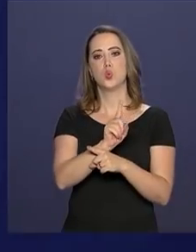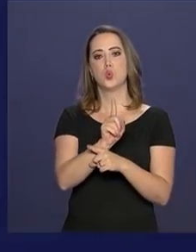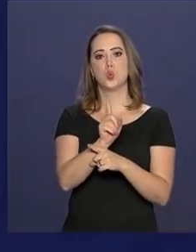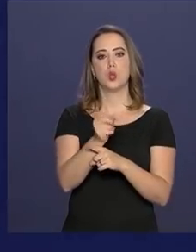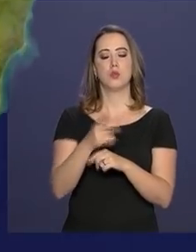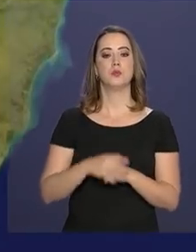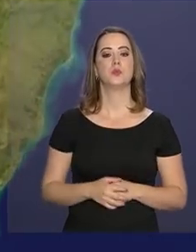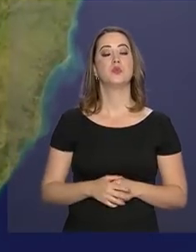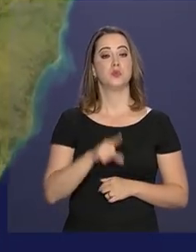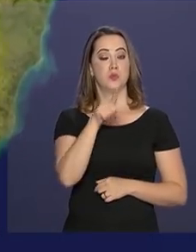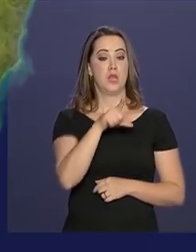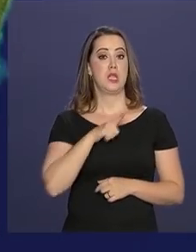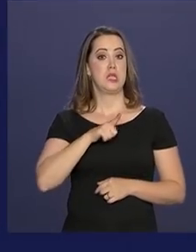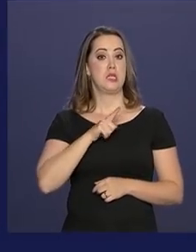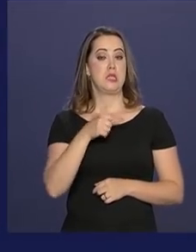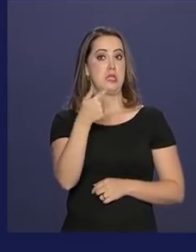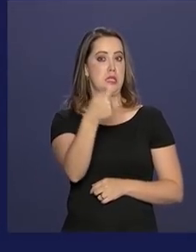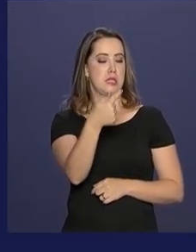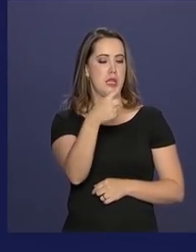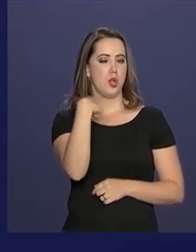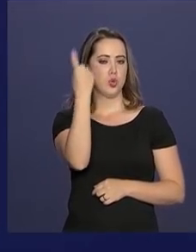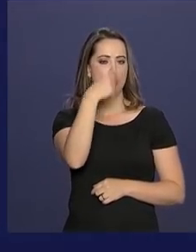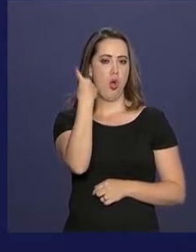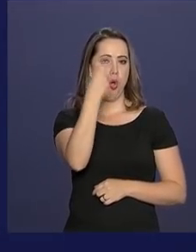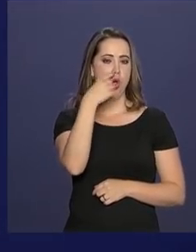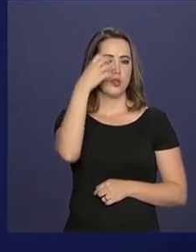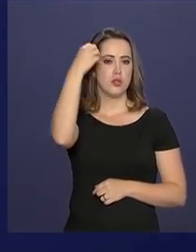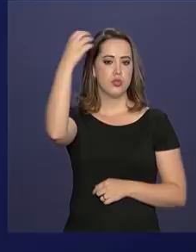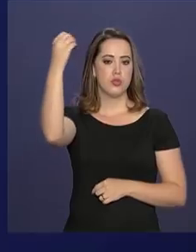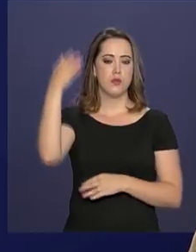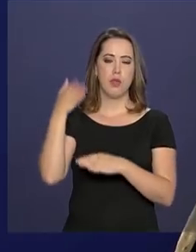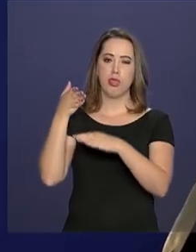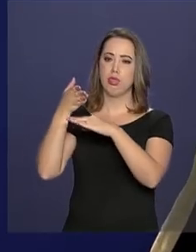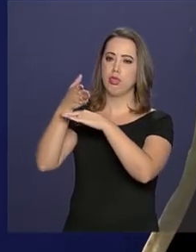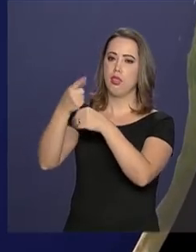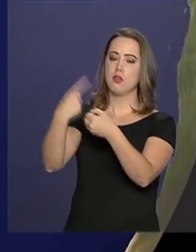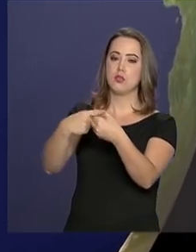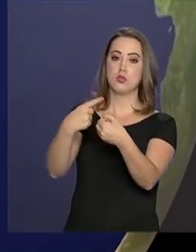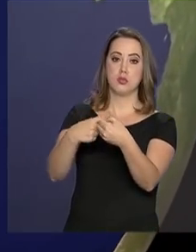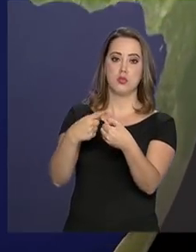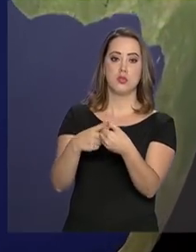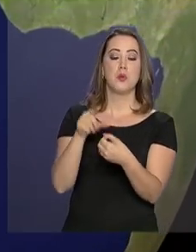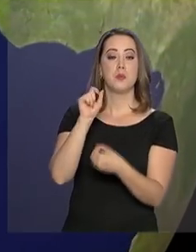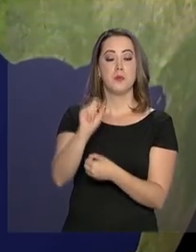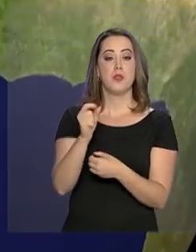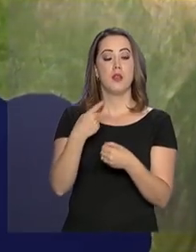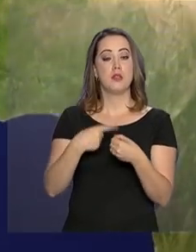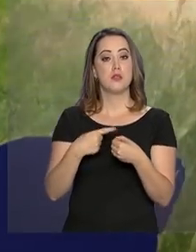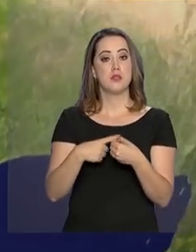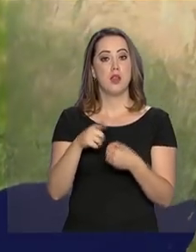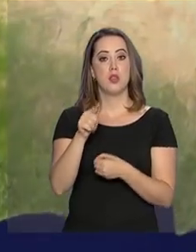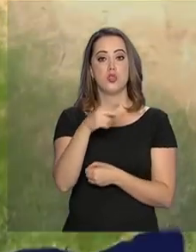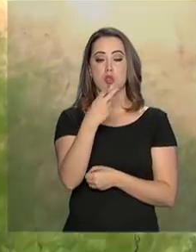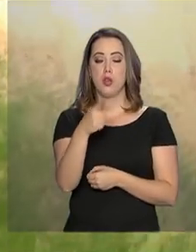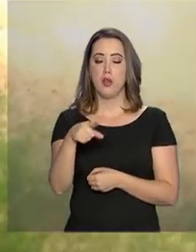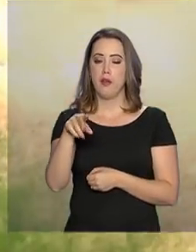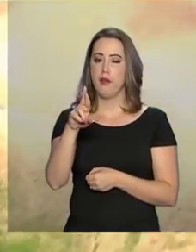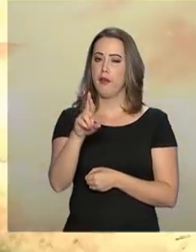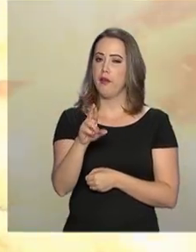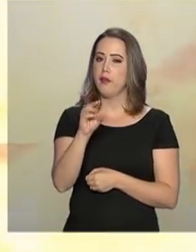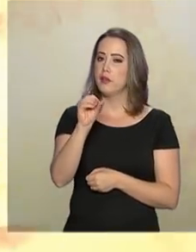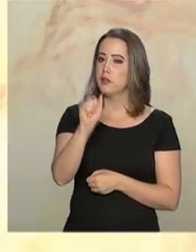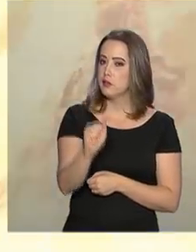a missão foram estimadas 7 horas e 20 minutos de voo até Las Palmas, na ilha de Gran Canária, onde é feito um pouso técnico